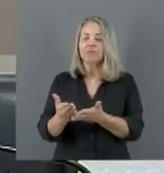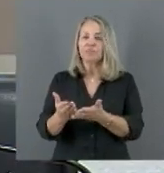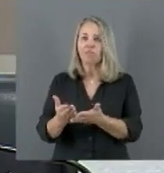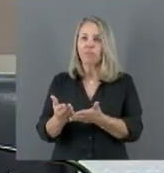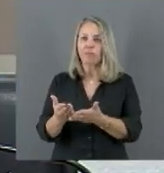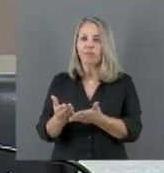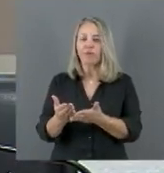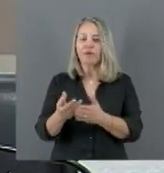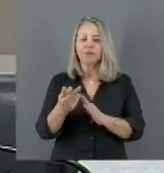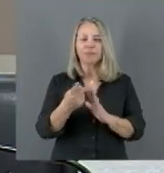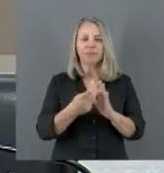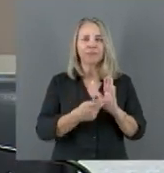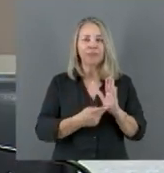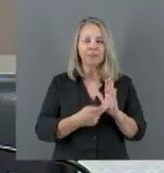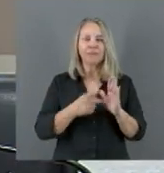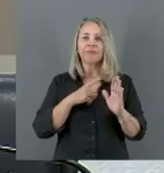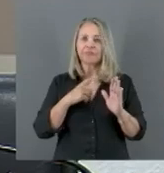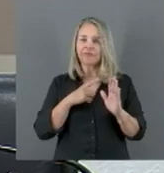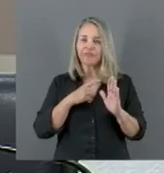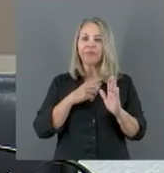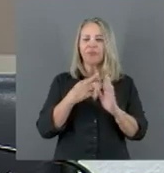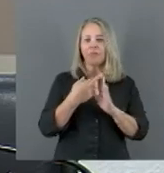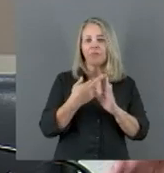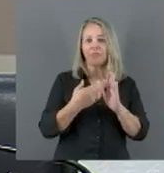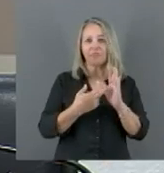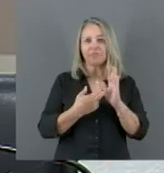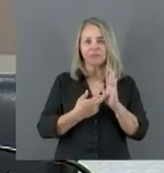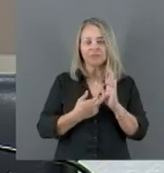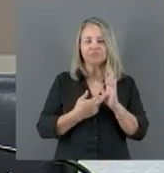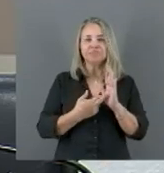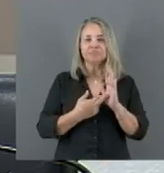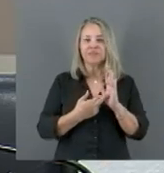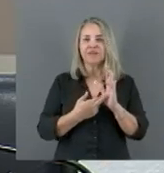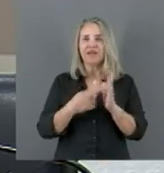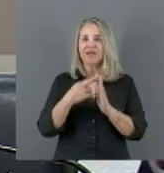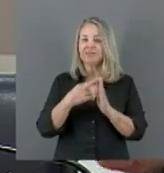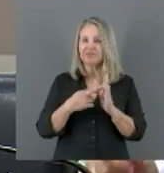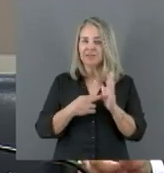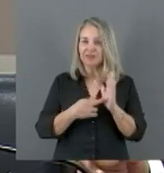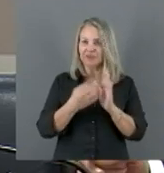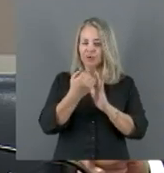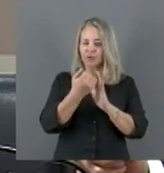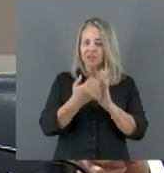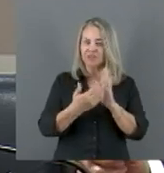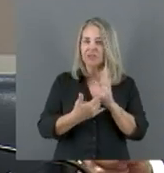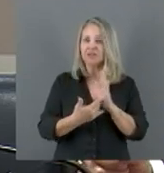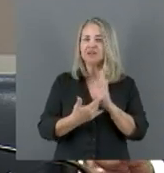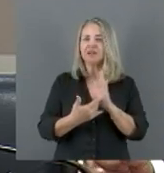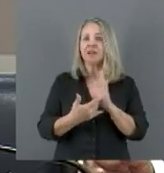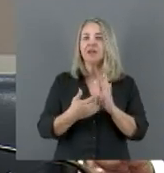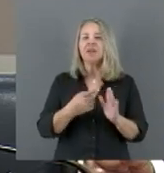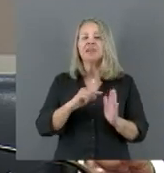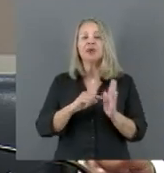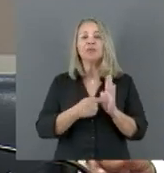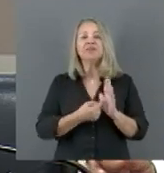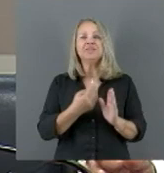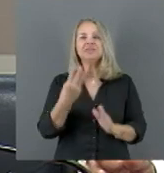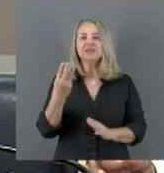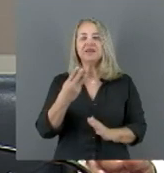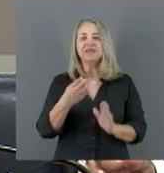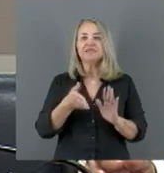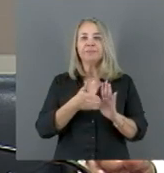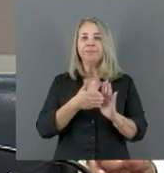com um projeto que tem a relatoria de Vossa Excelência. É o item 3 da pauta, o projeto de